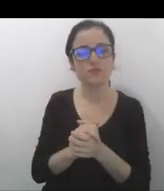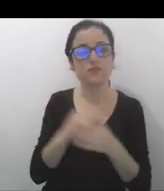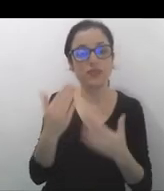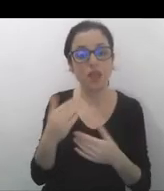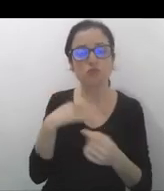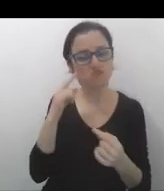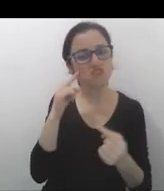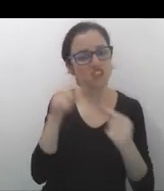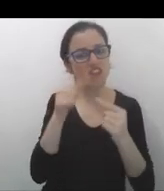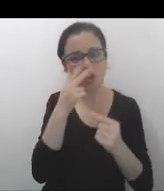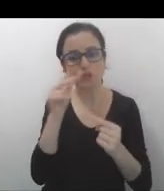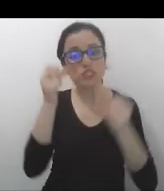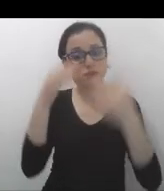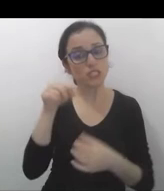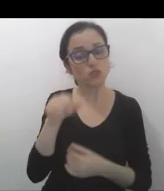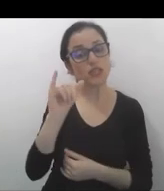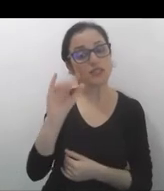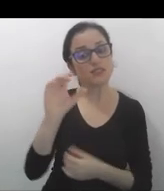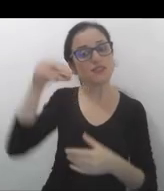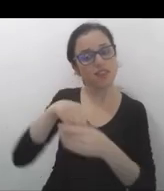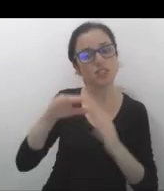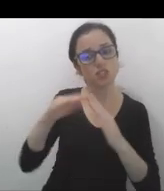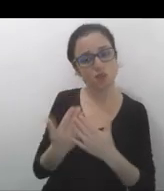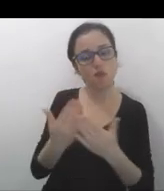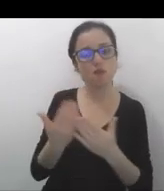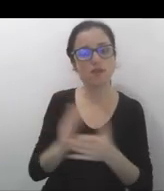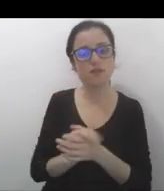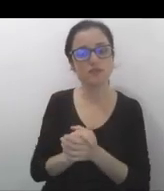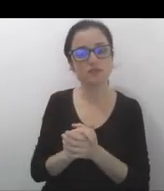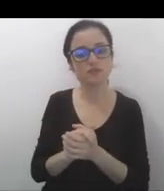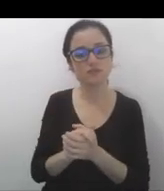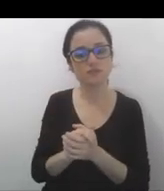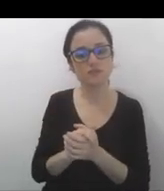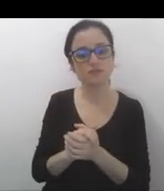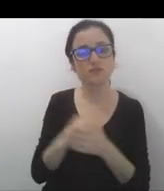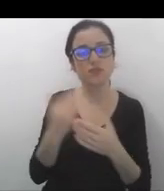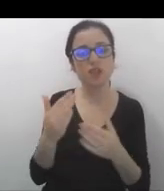desse relacionamento. E, a meu ver, isso explica, né, no IAC